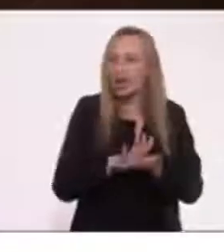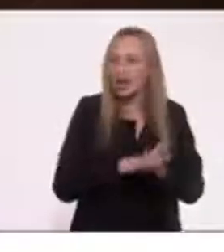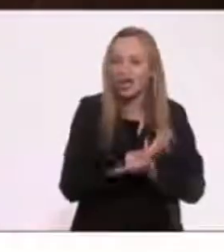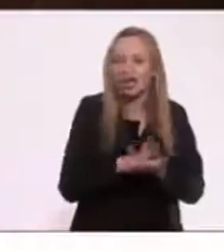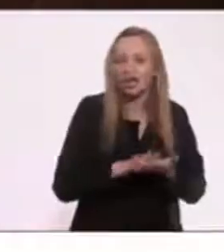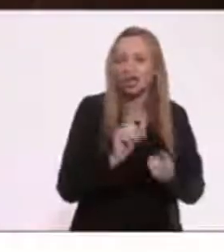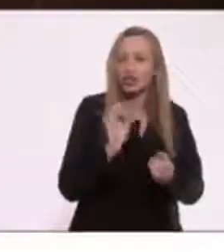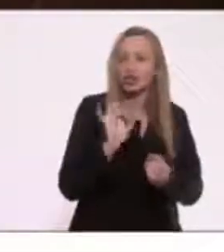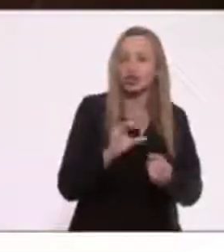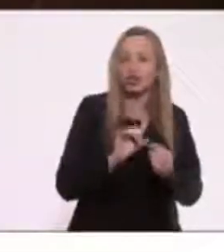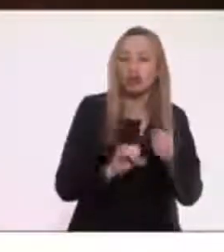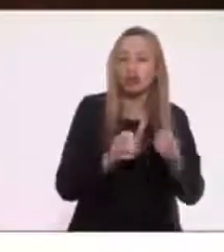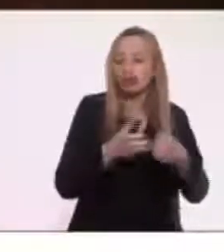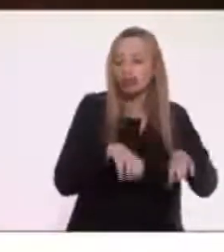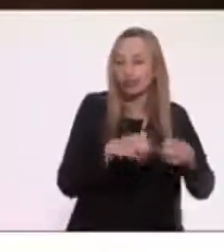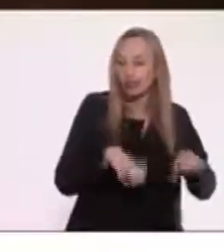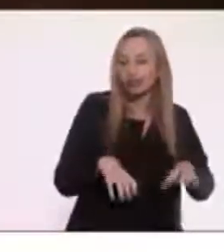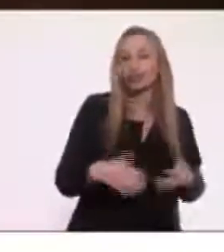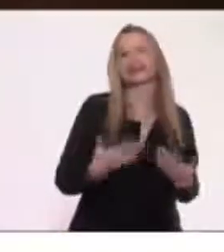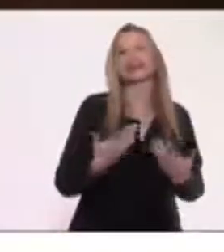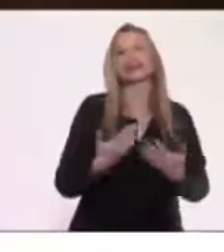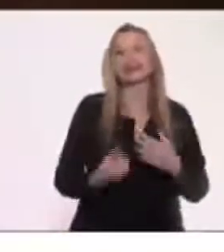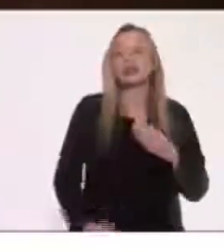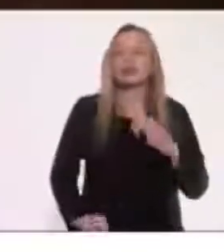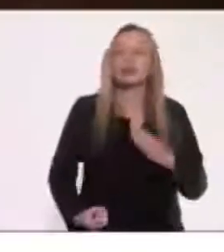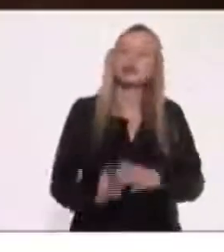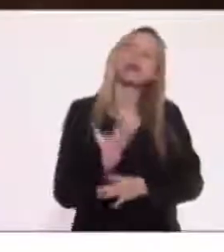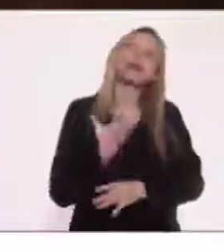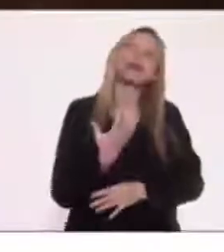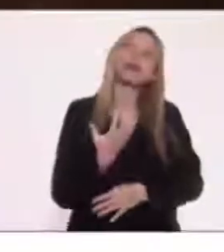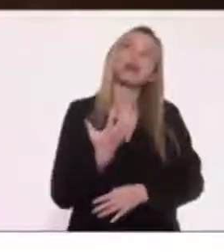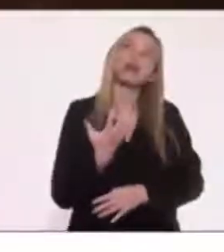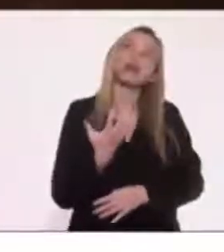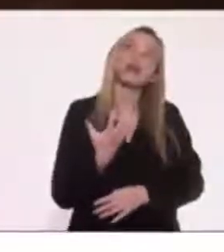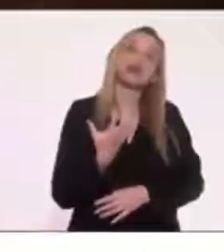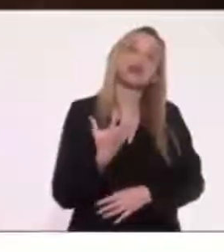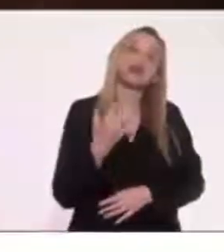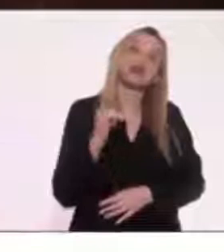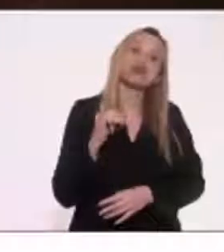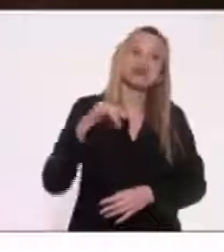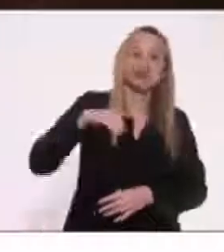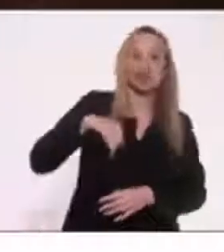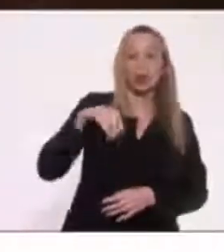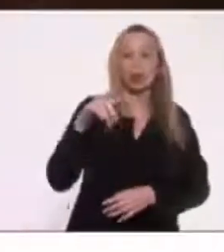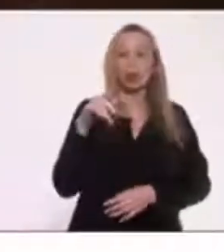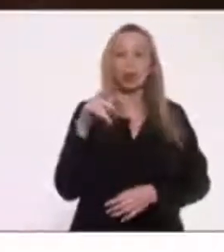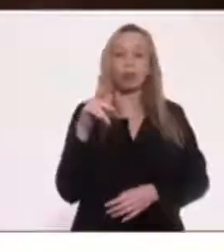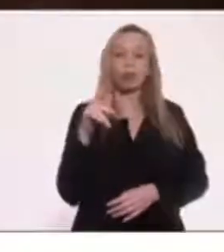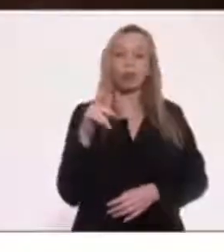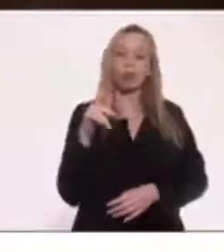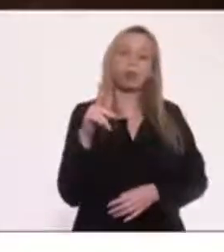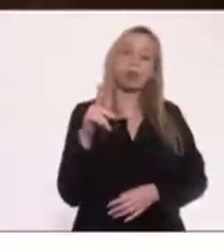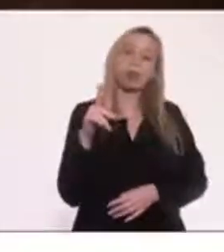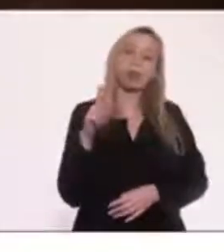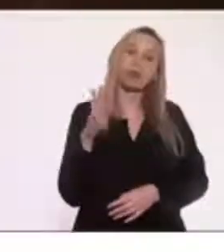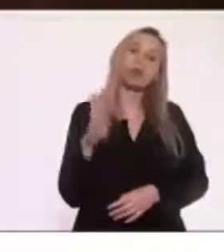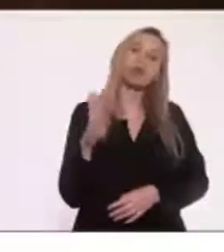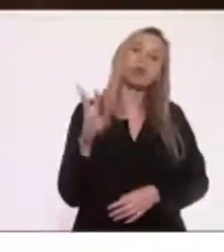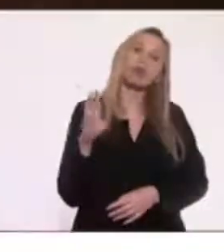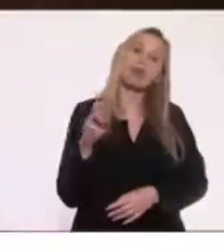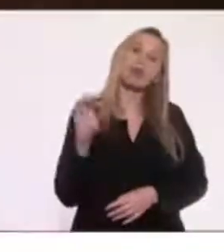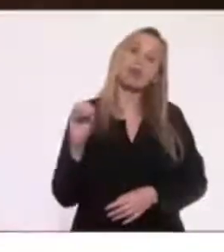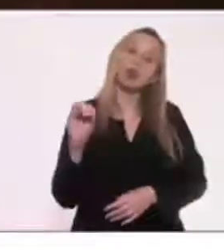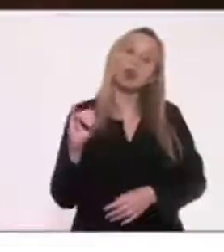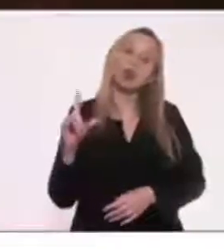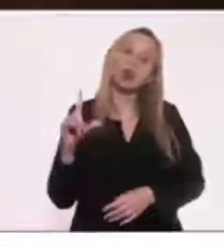aprovados nos concursos anteriores, criaram um imbróglio, uma confusão jurídica sem mais tamanho. Todos